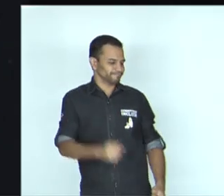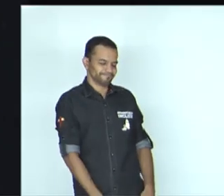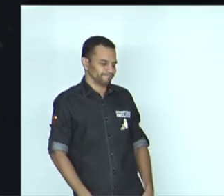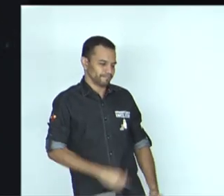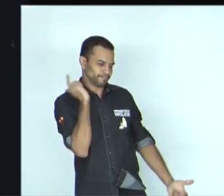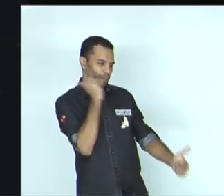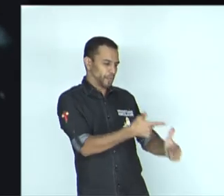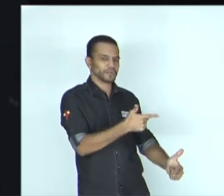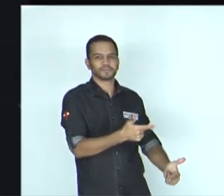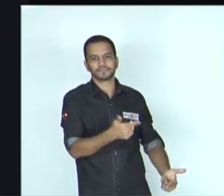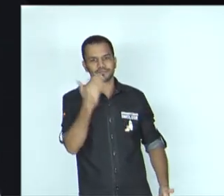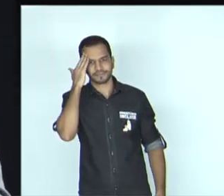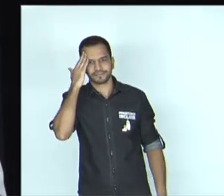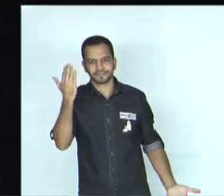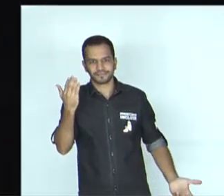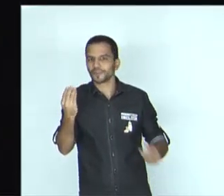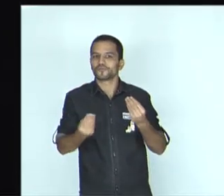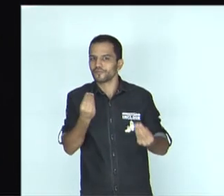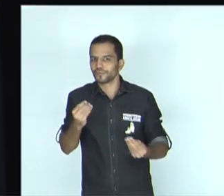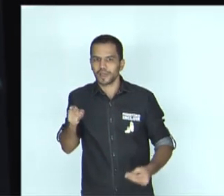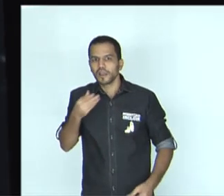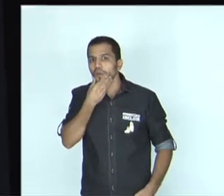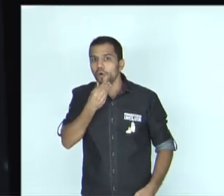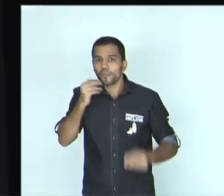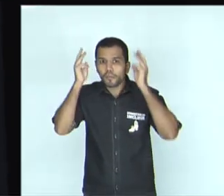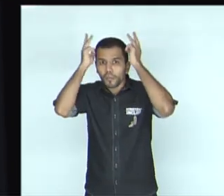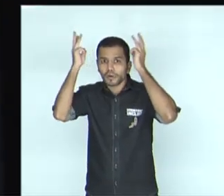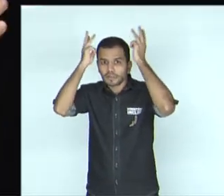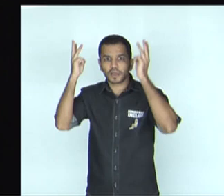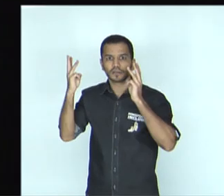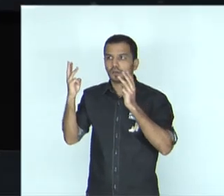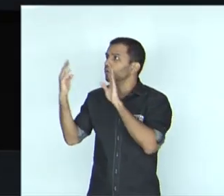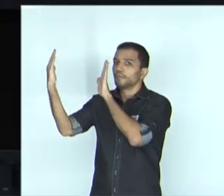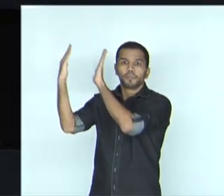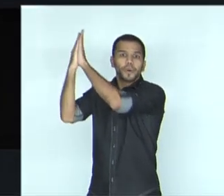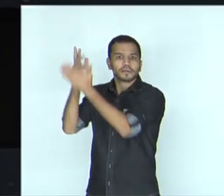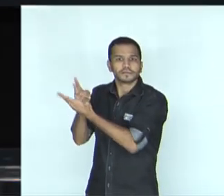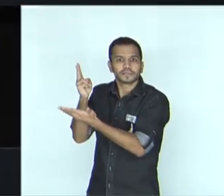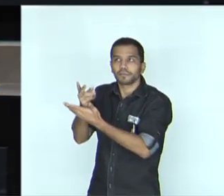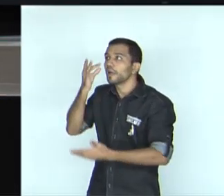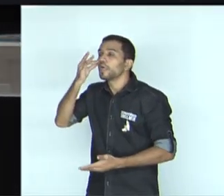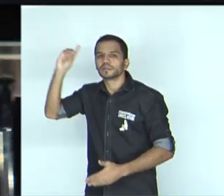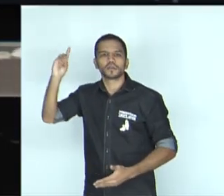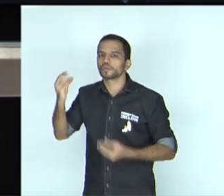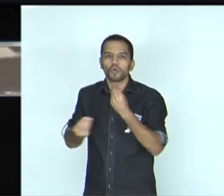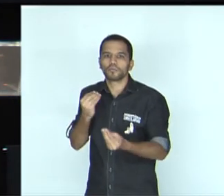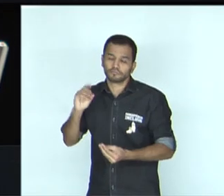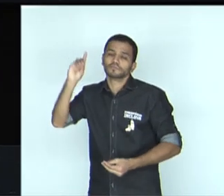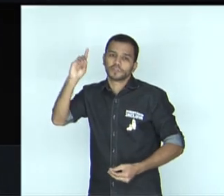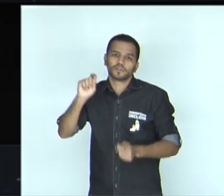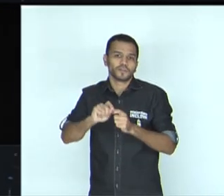amigo face a face. A quem mais Deus dá, mais vai cobrar. Você quer as bênçãos de Deus, tantas riquezas de